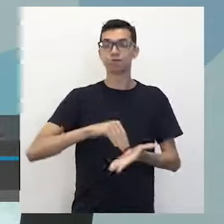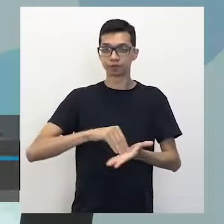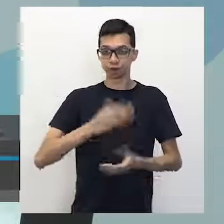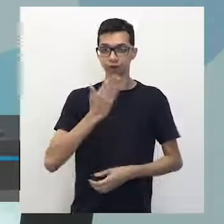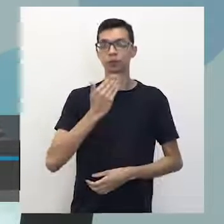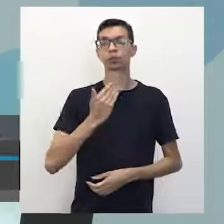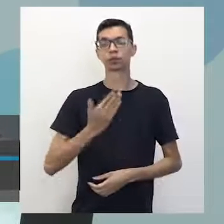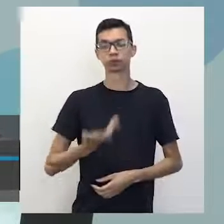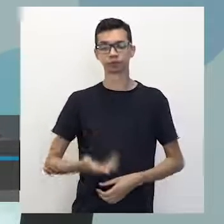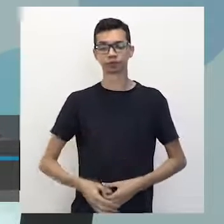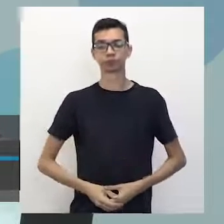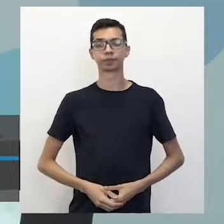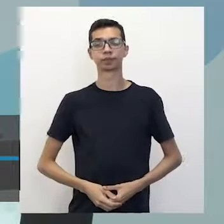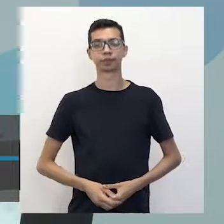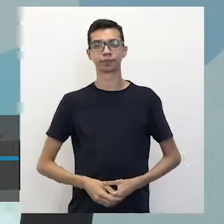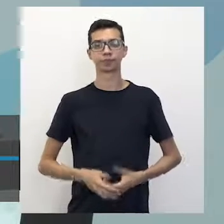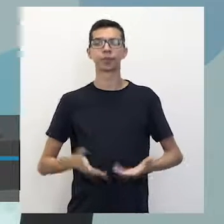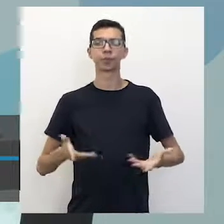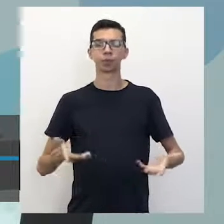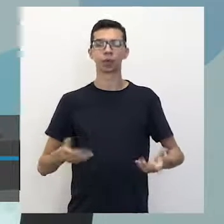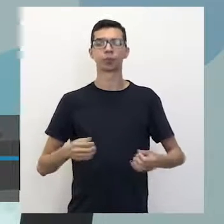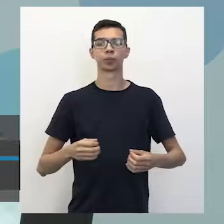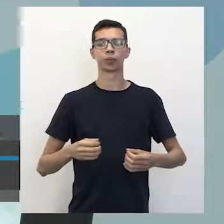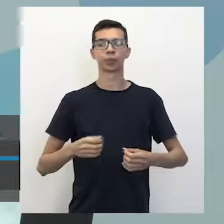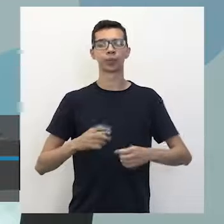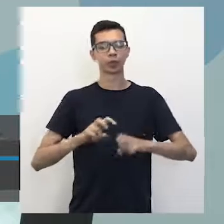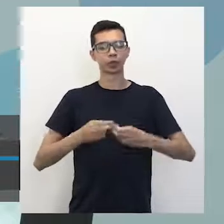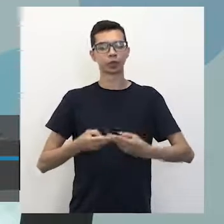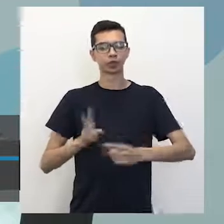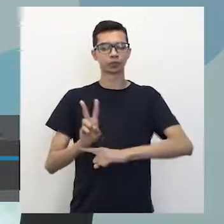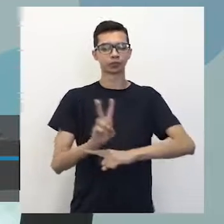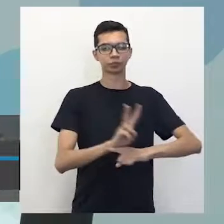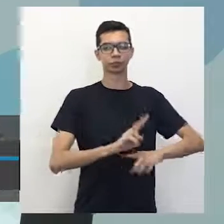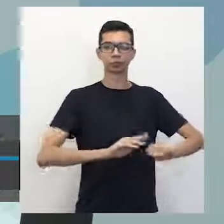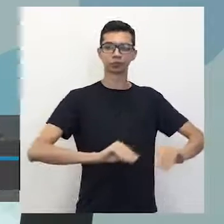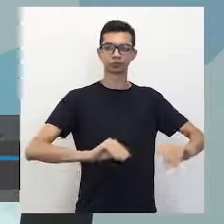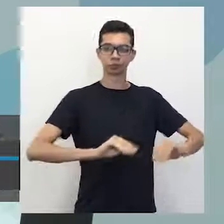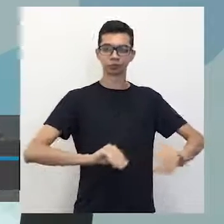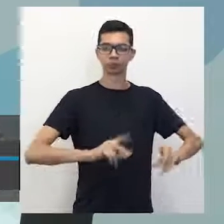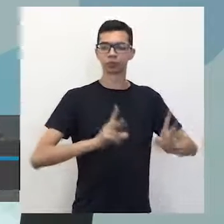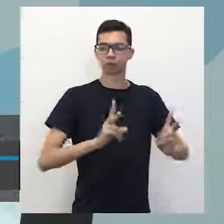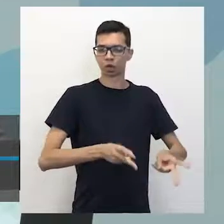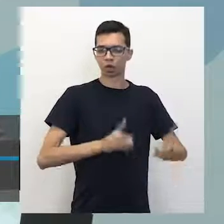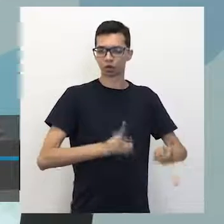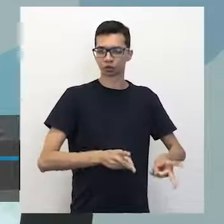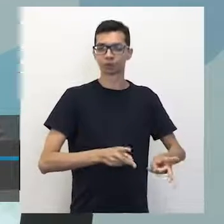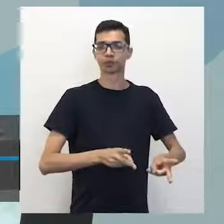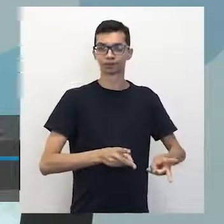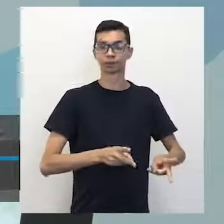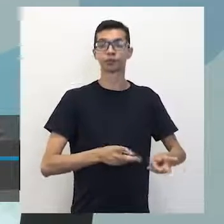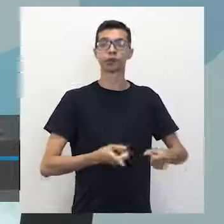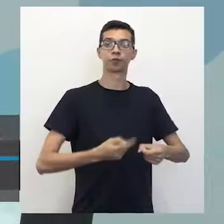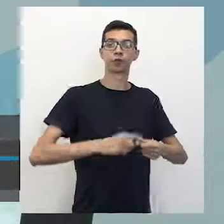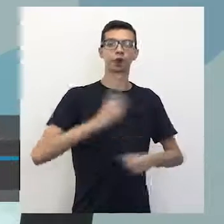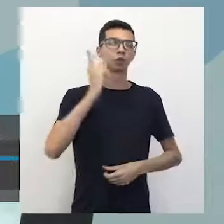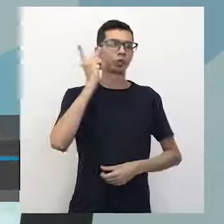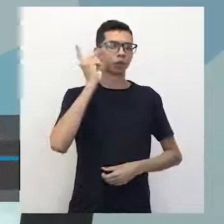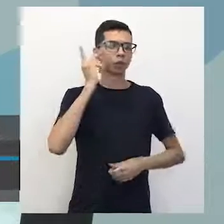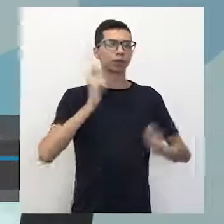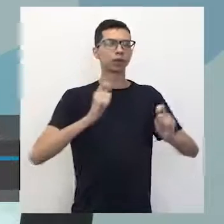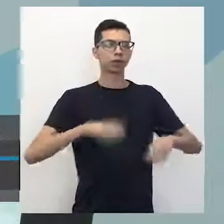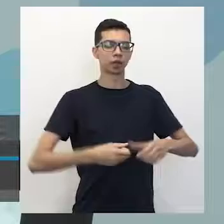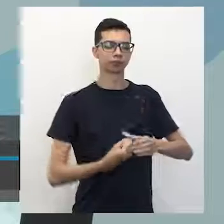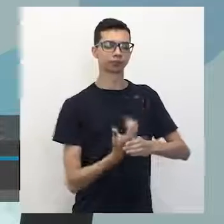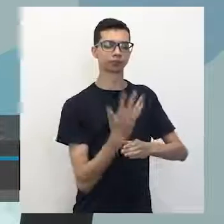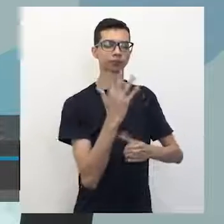galera. Então, essa foi uma forma de preservar o solo para que ele possa se recuperar e os cultivos possam